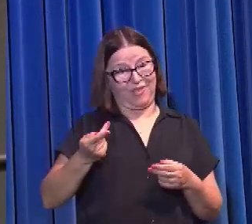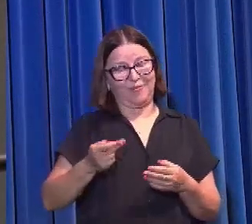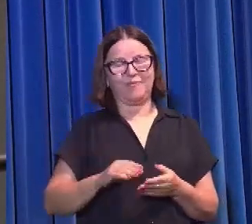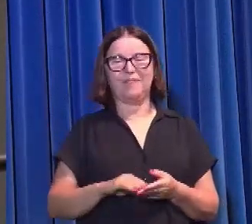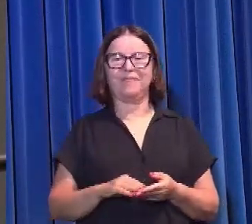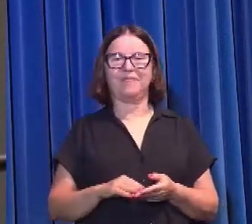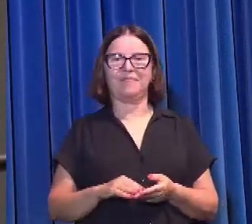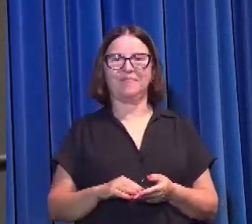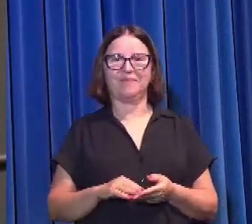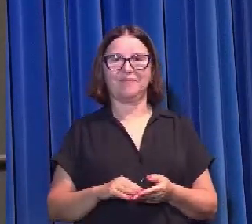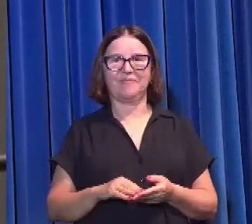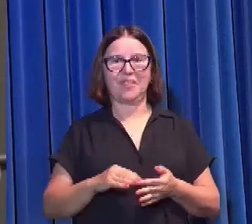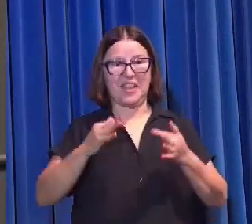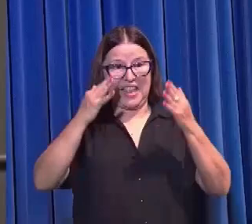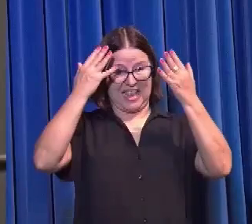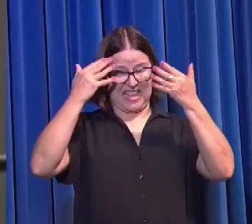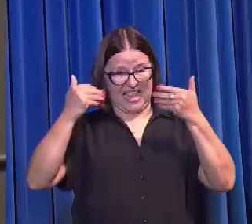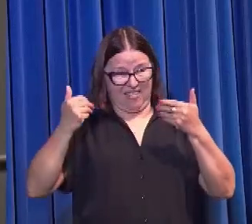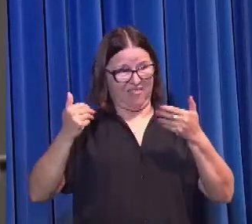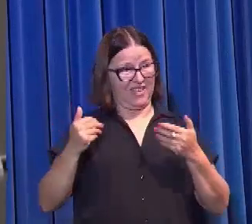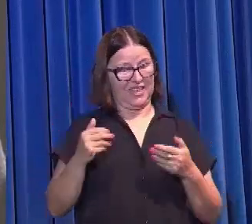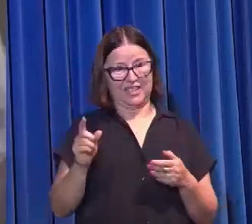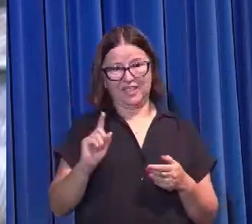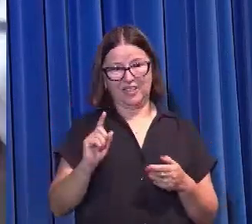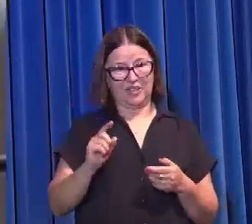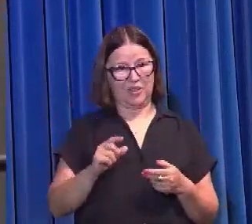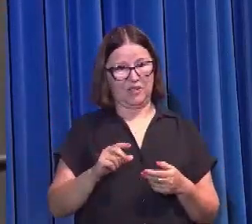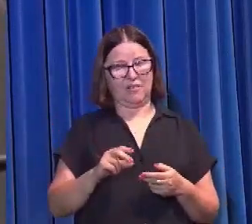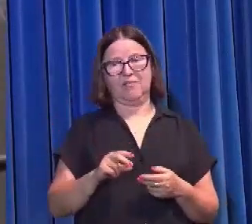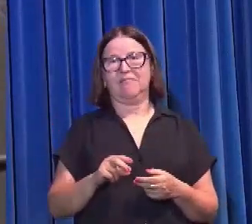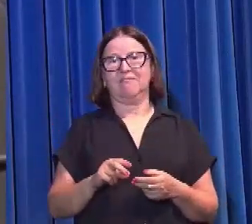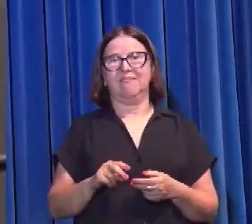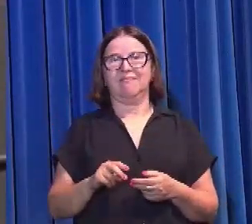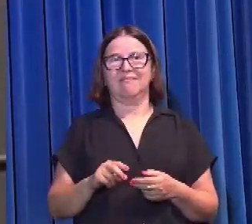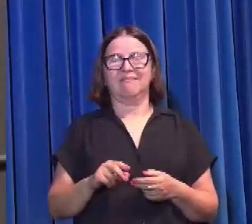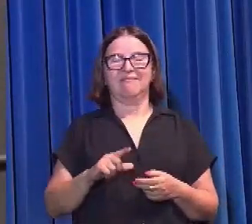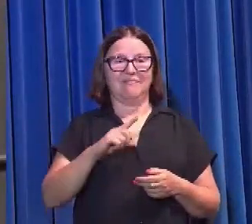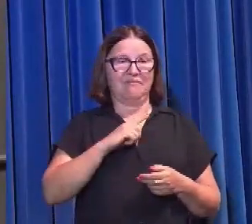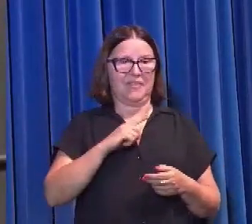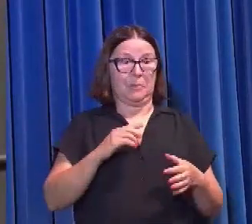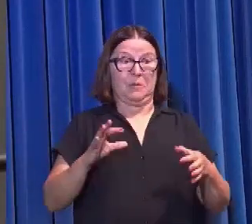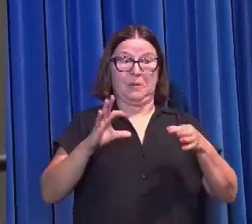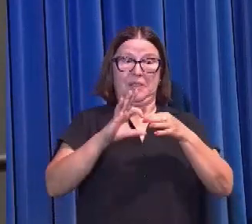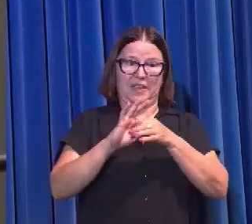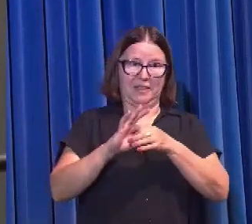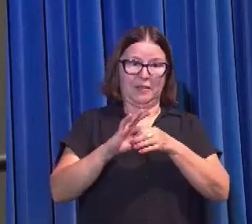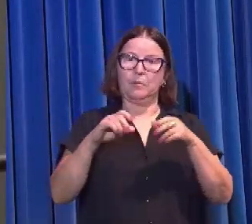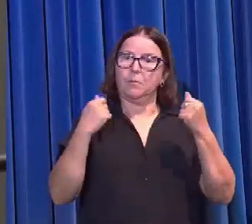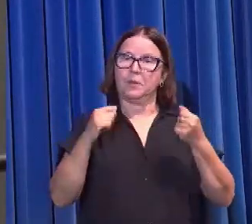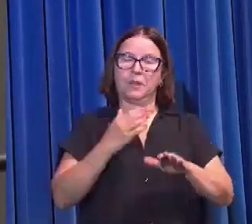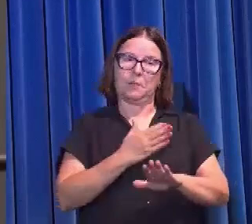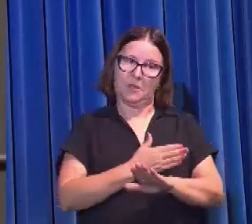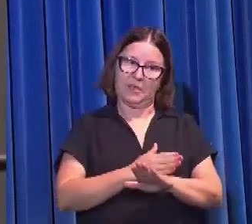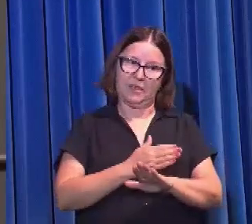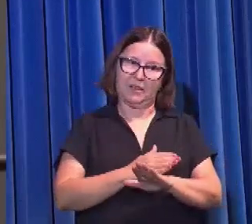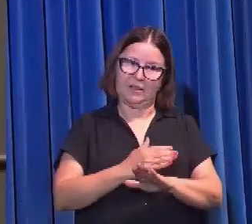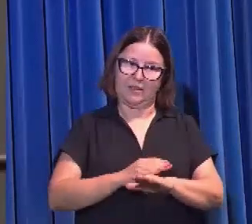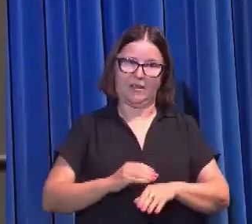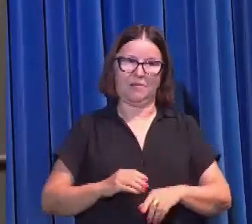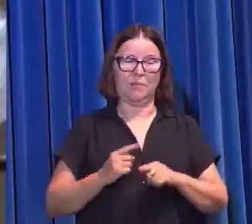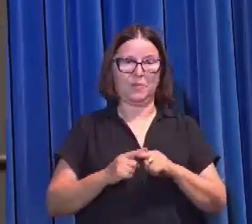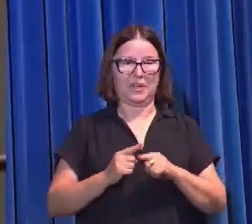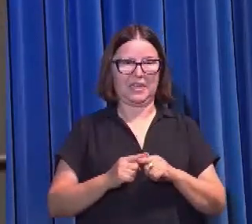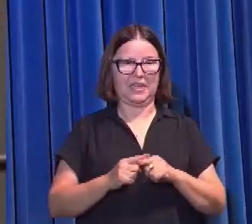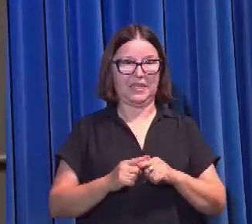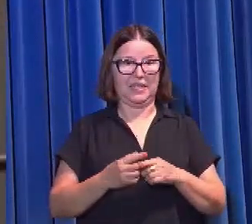Por natureza, nós não temos a tendência de preservar a unidade. A nossa tendência é dissensão, é tretar, é se afastar.